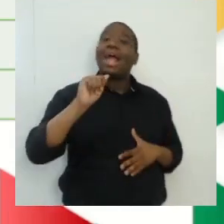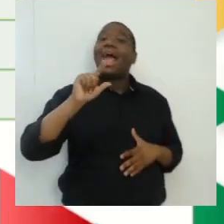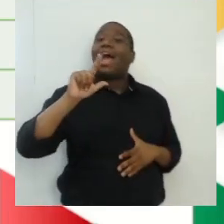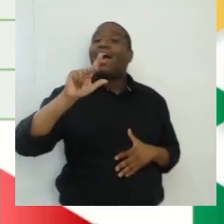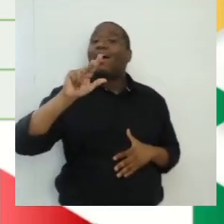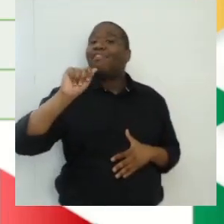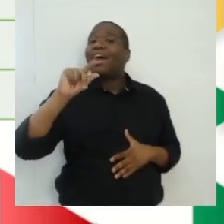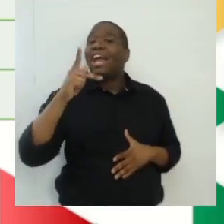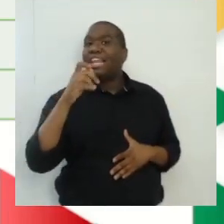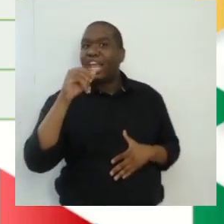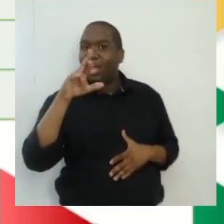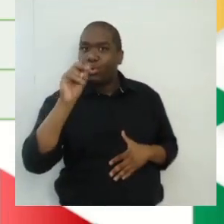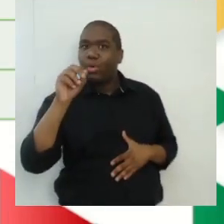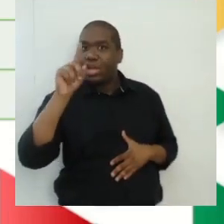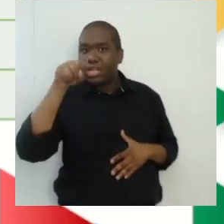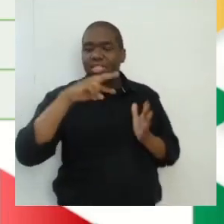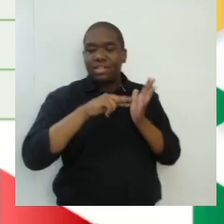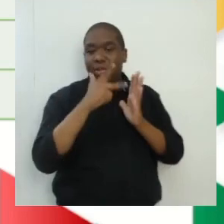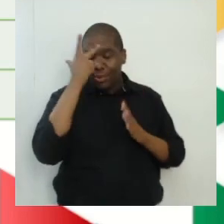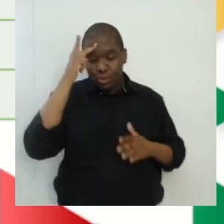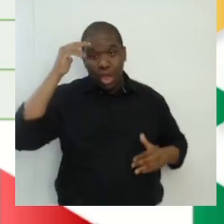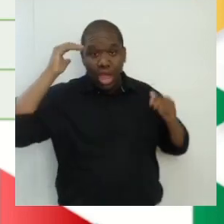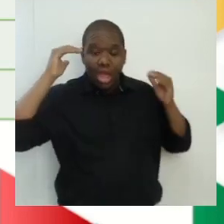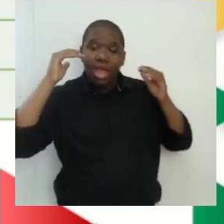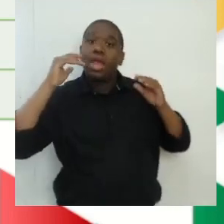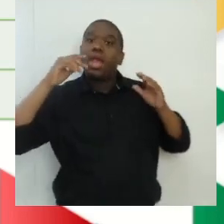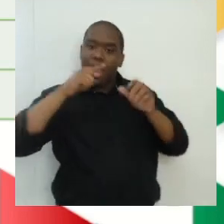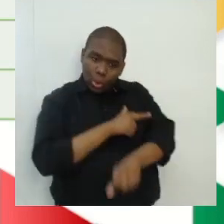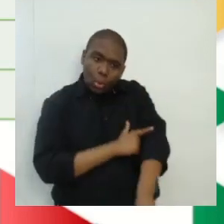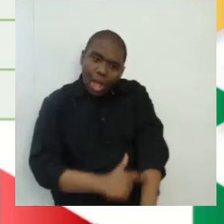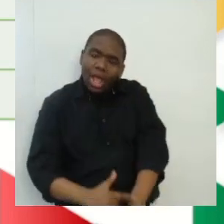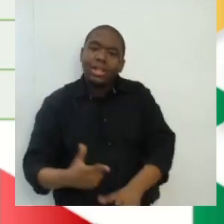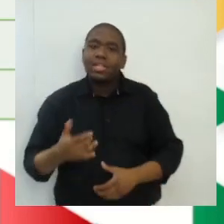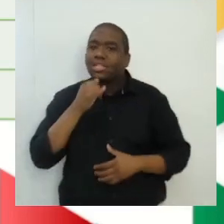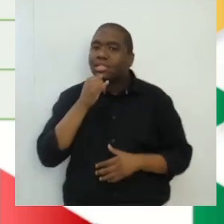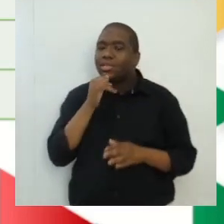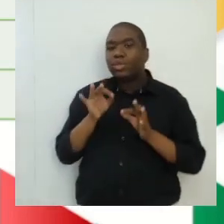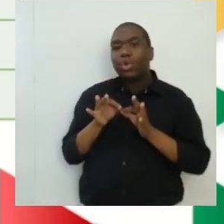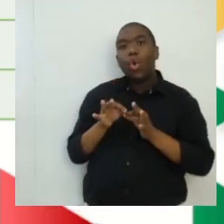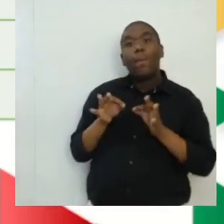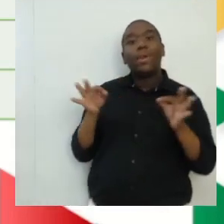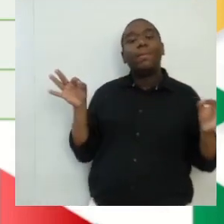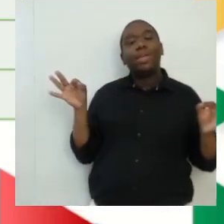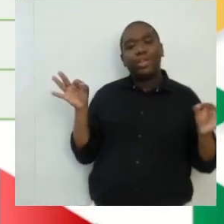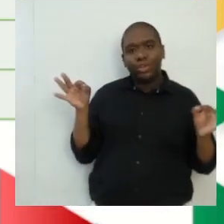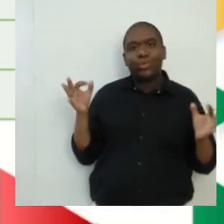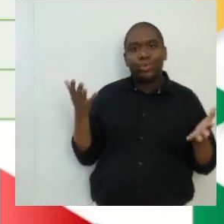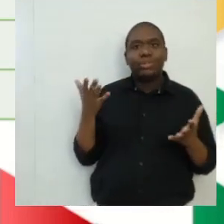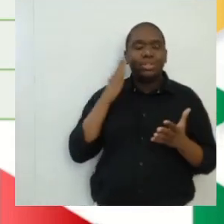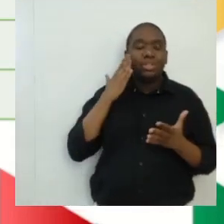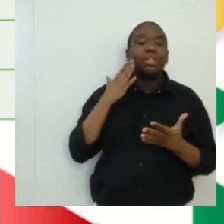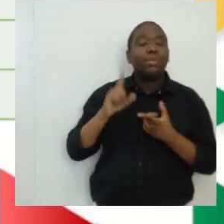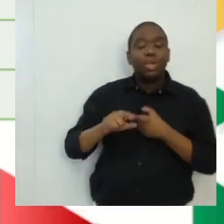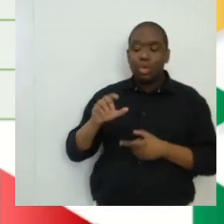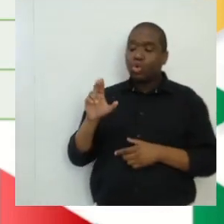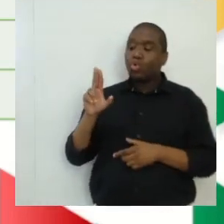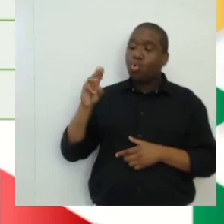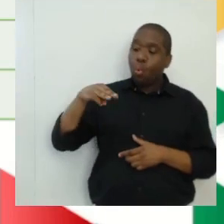pessoa educada. Comprimento, de tamanho. Cumprimento, de